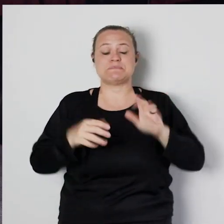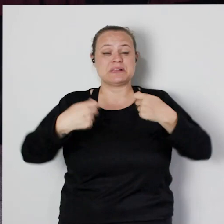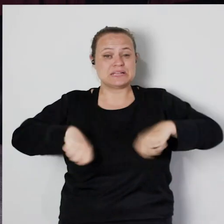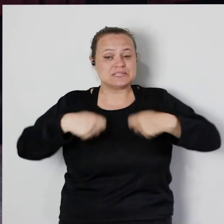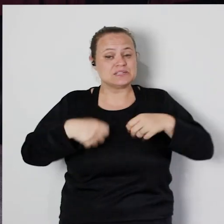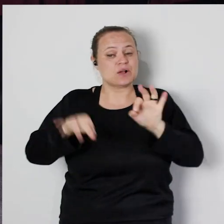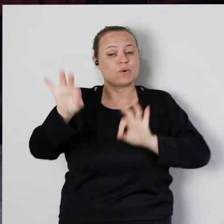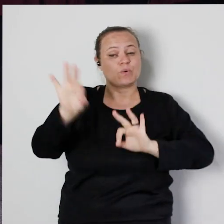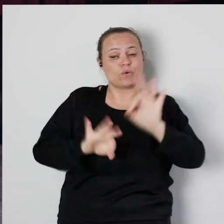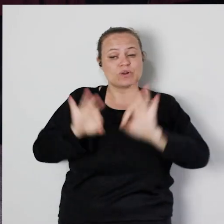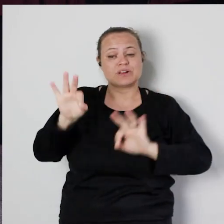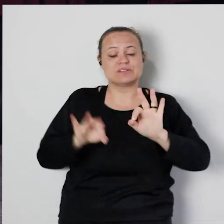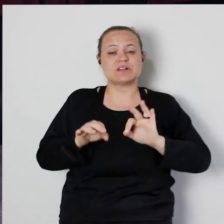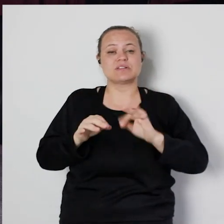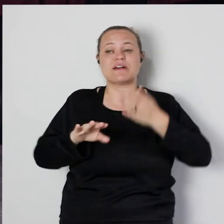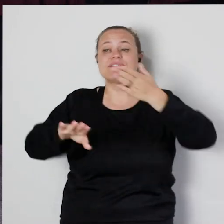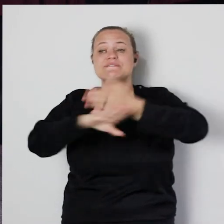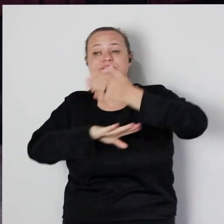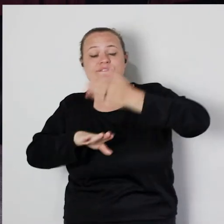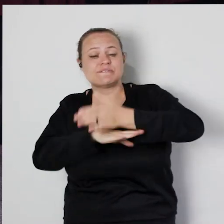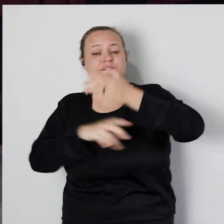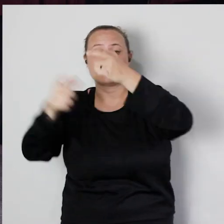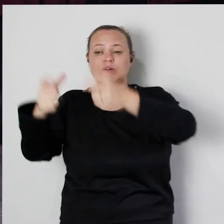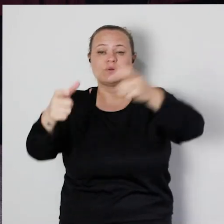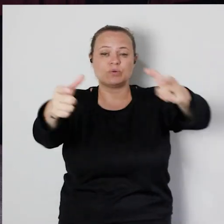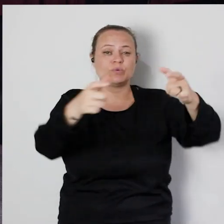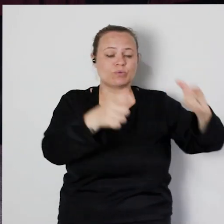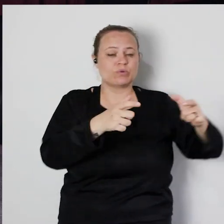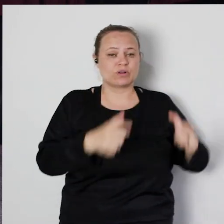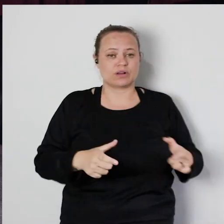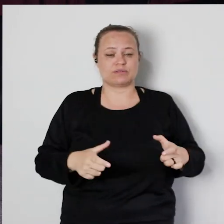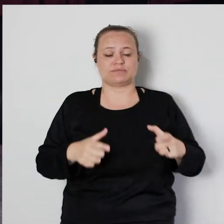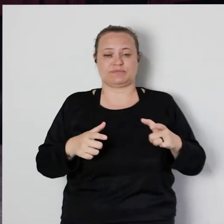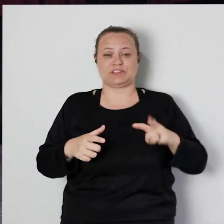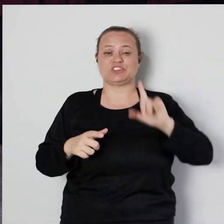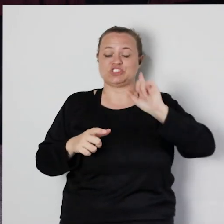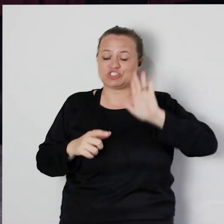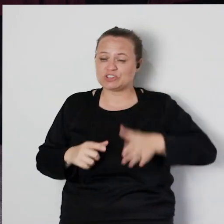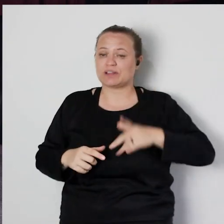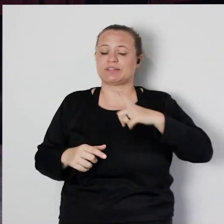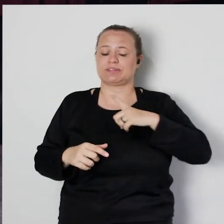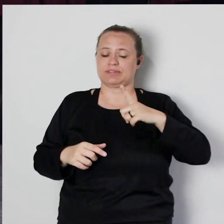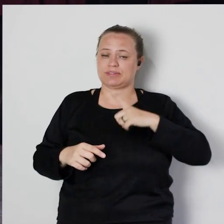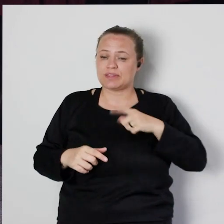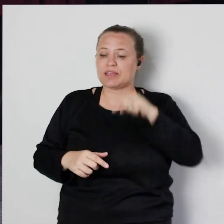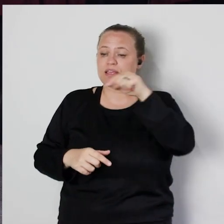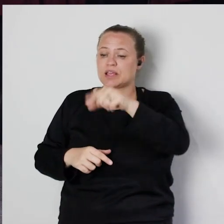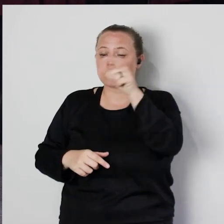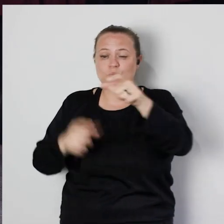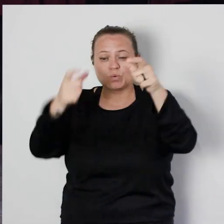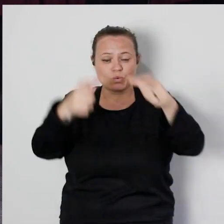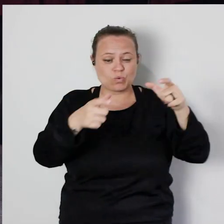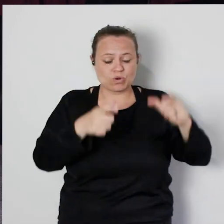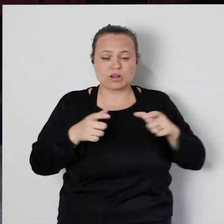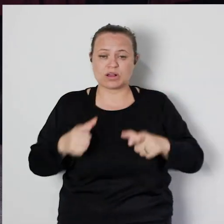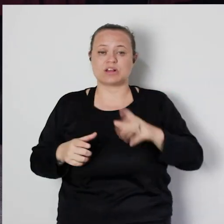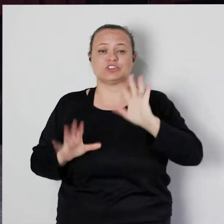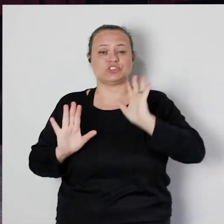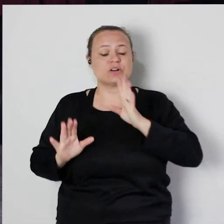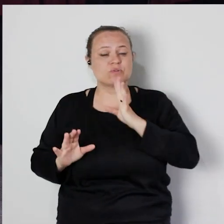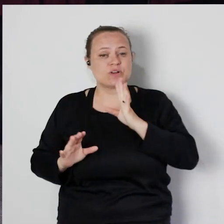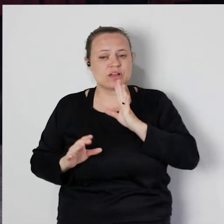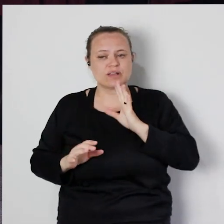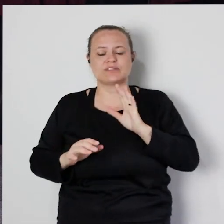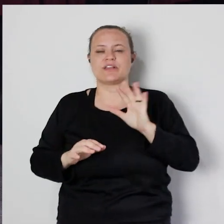de música, não dá. Há necessidade de articulação, de ocupar os espaços, as